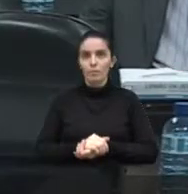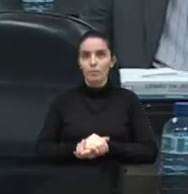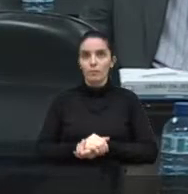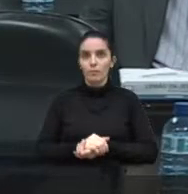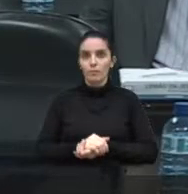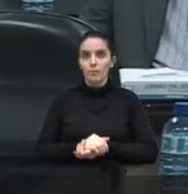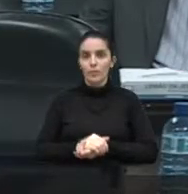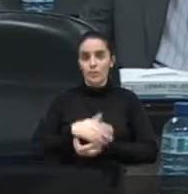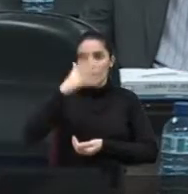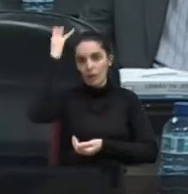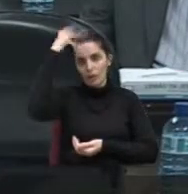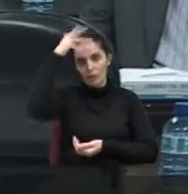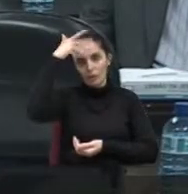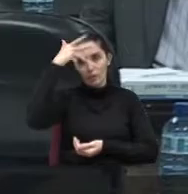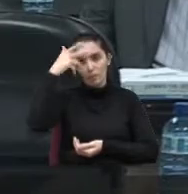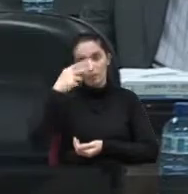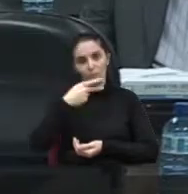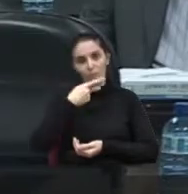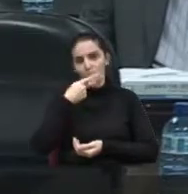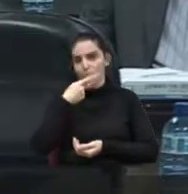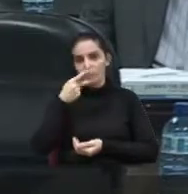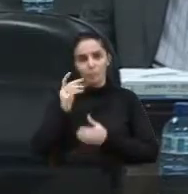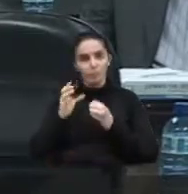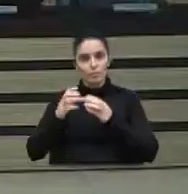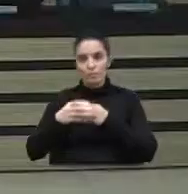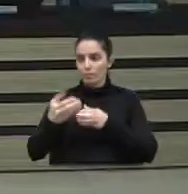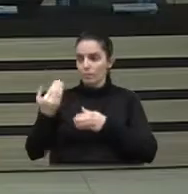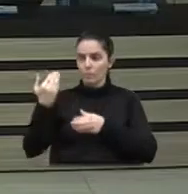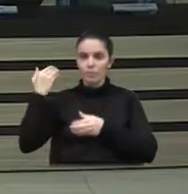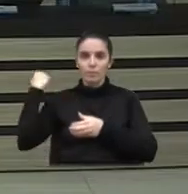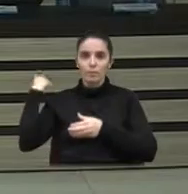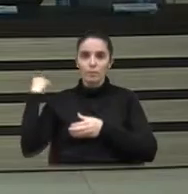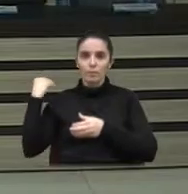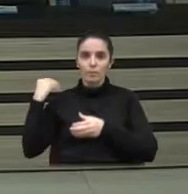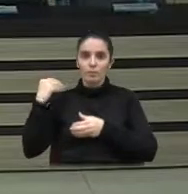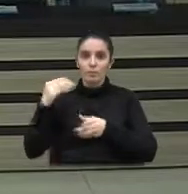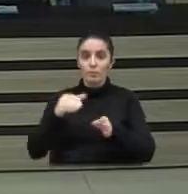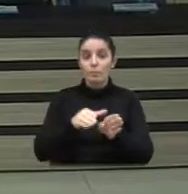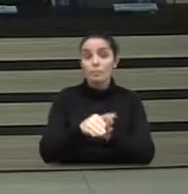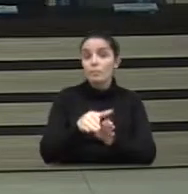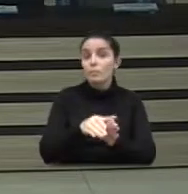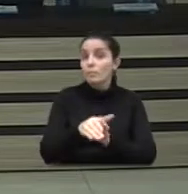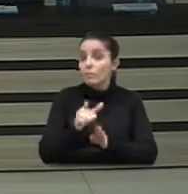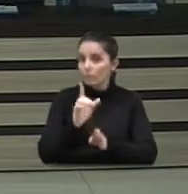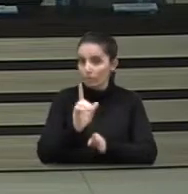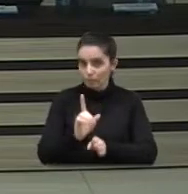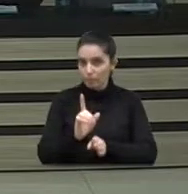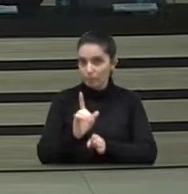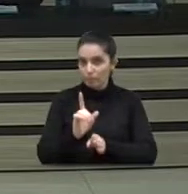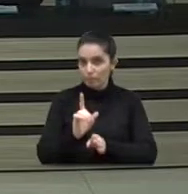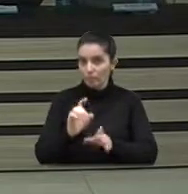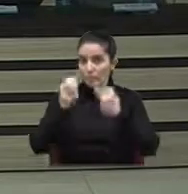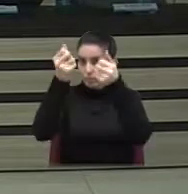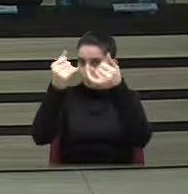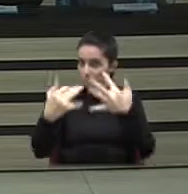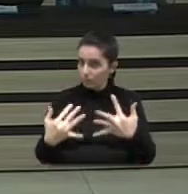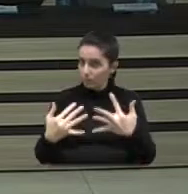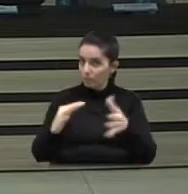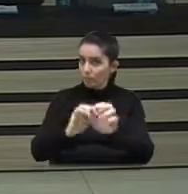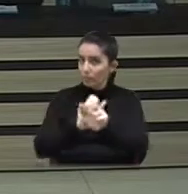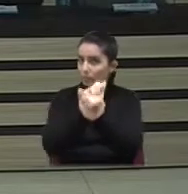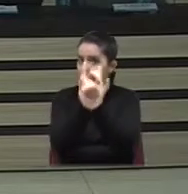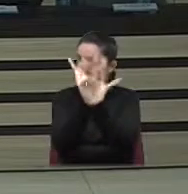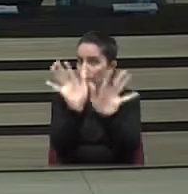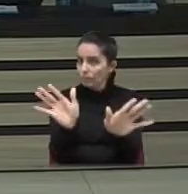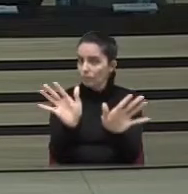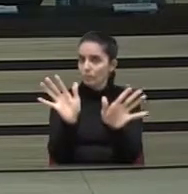Nobre vereadora Érica, eu não falei da comissão passada, eu falei do conselho passado. Então, quero deixar muito bem claro aqui, como não falei